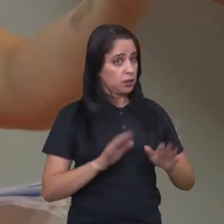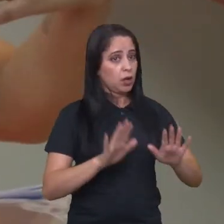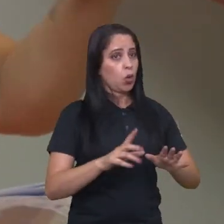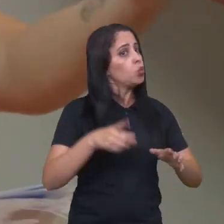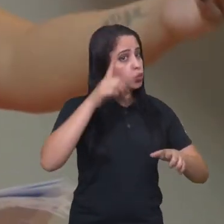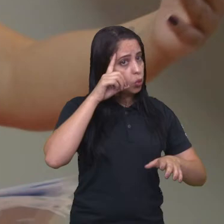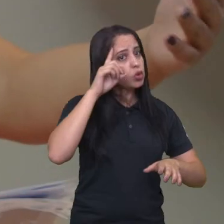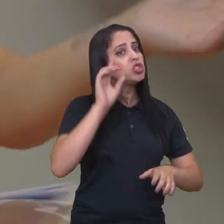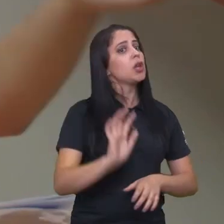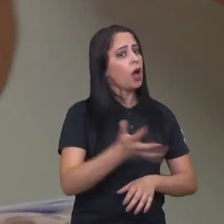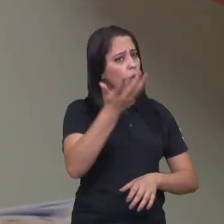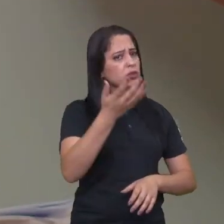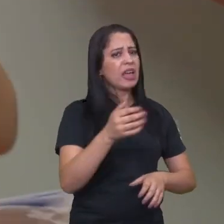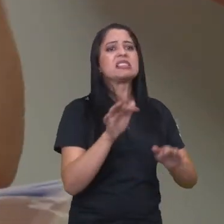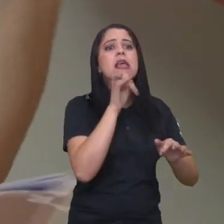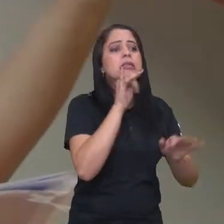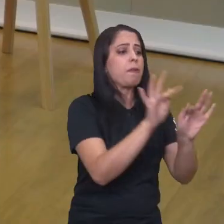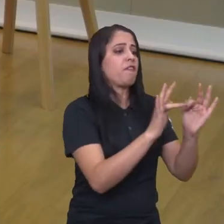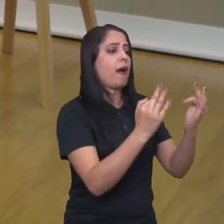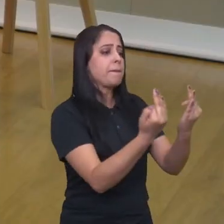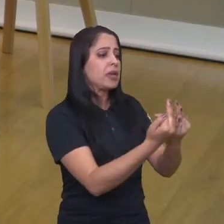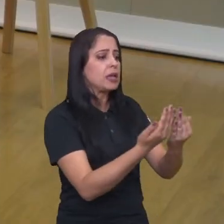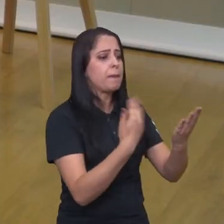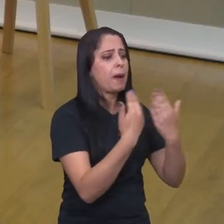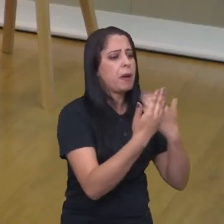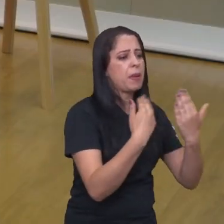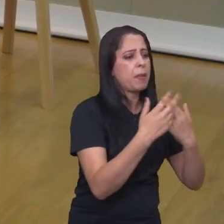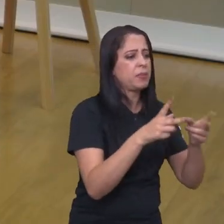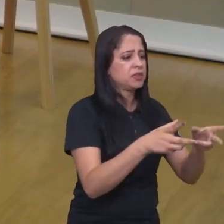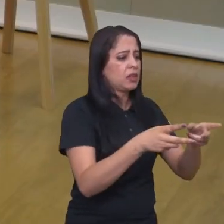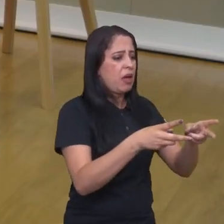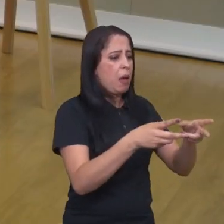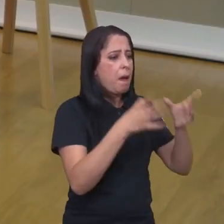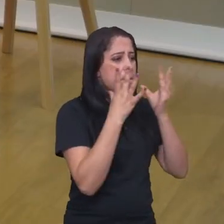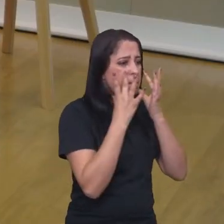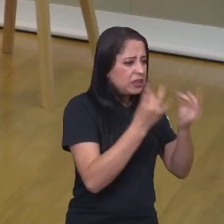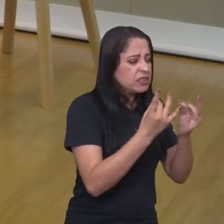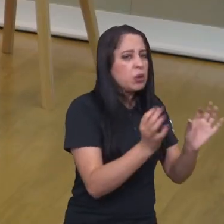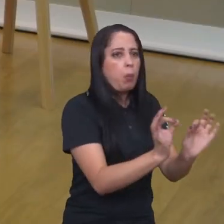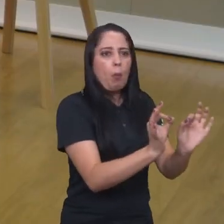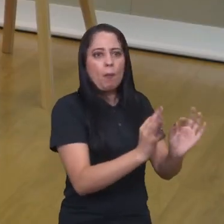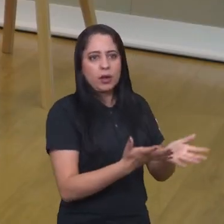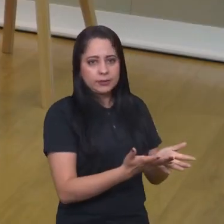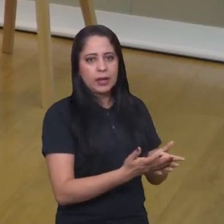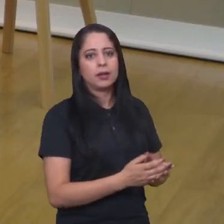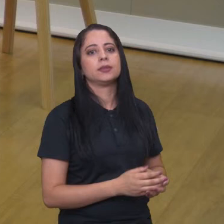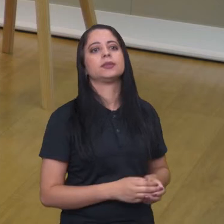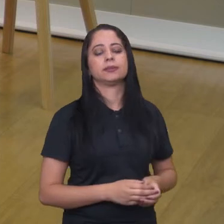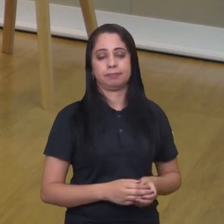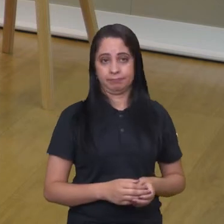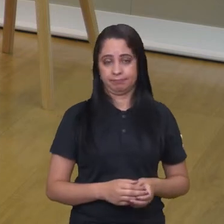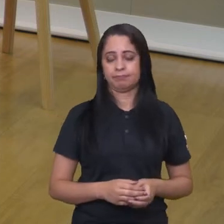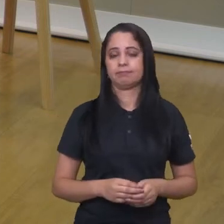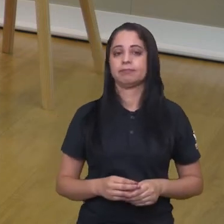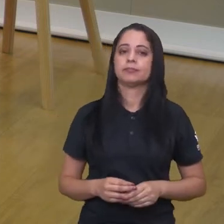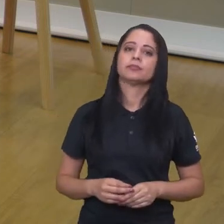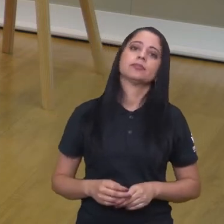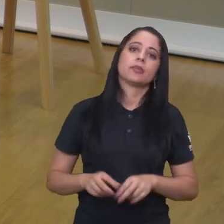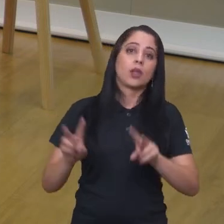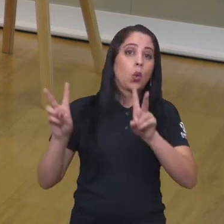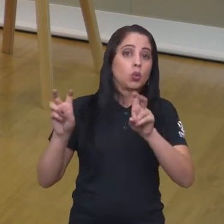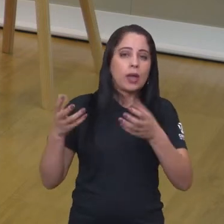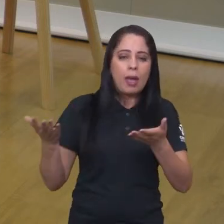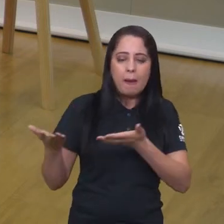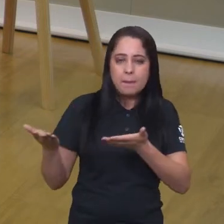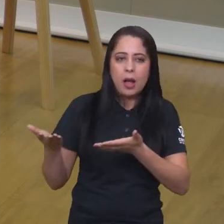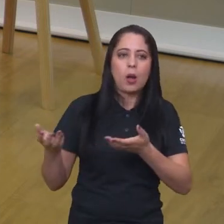só em um programa de TV, no dia a dia, no diálogo com a família mesmo, né? Tem que prestar atenção no que você falou, presta atenção no